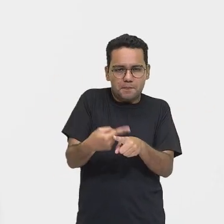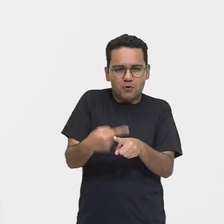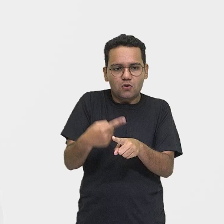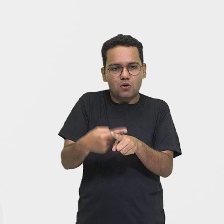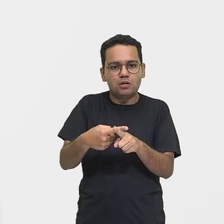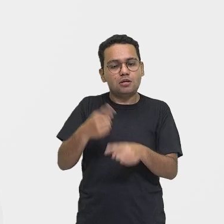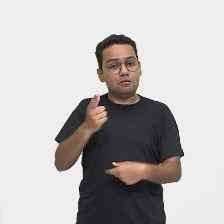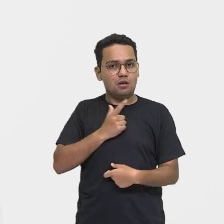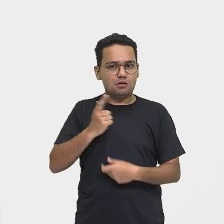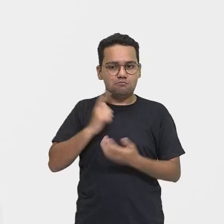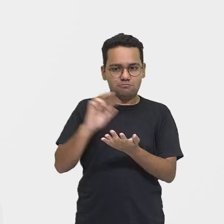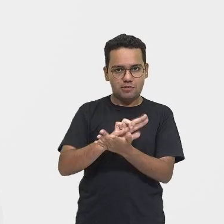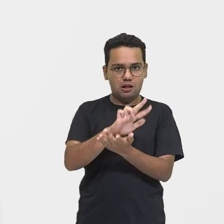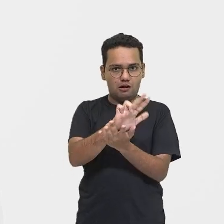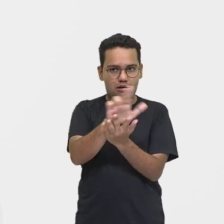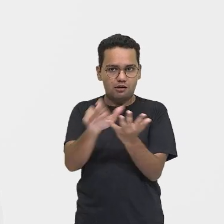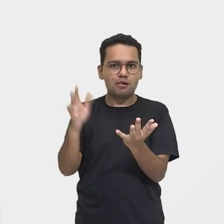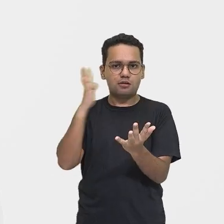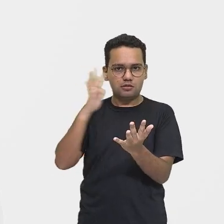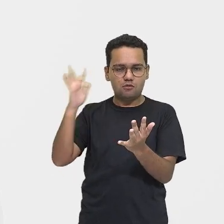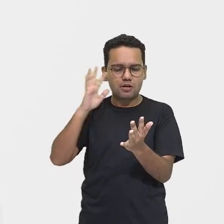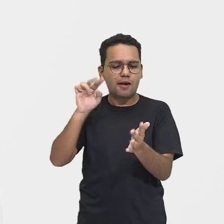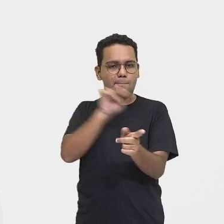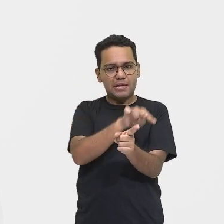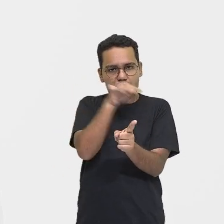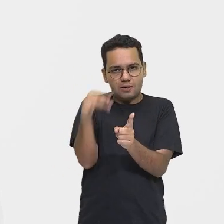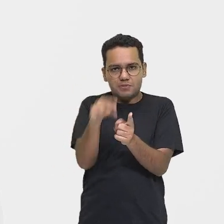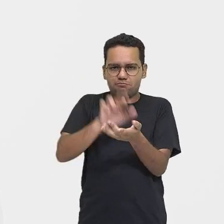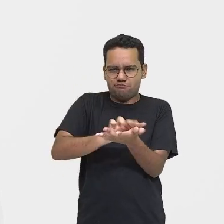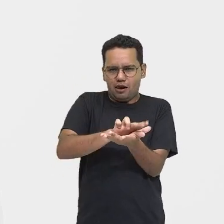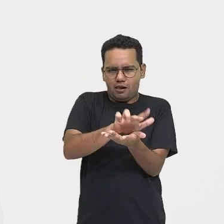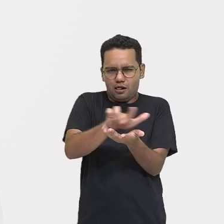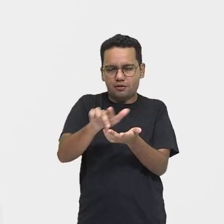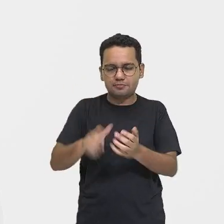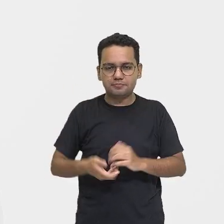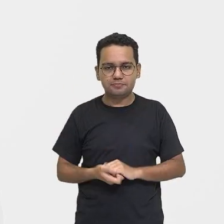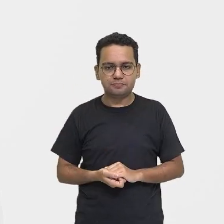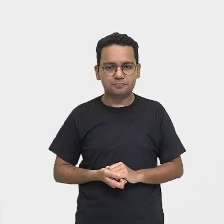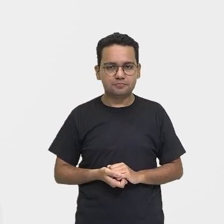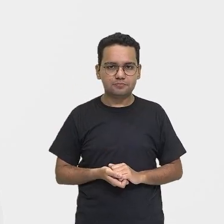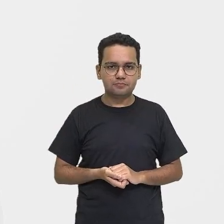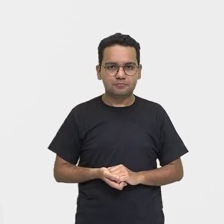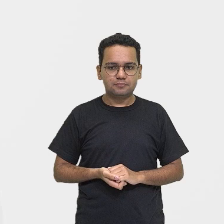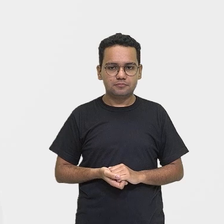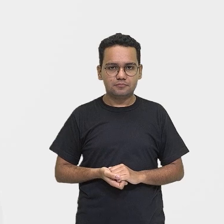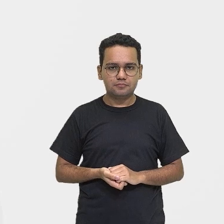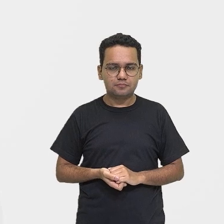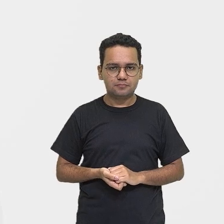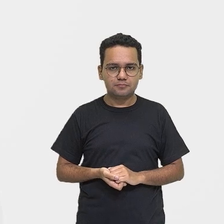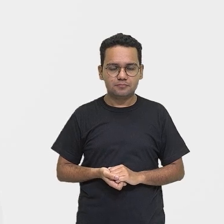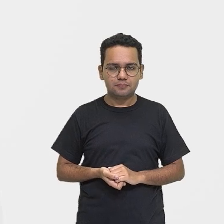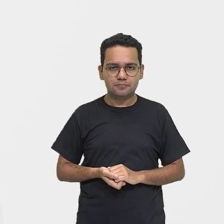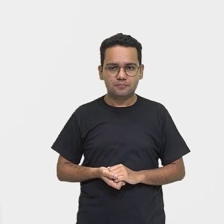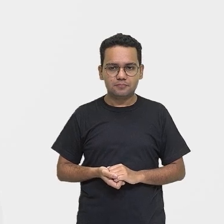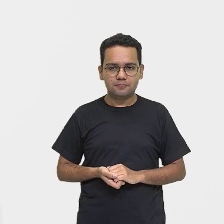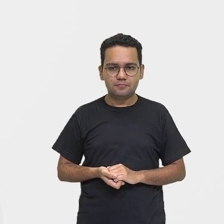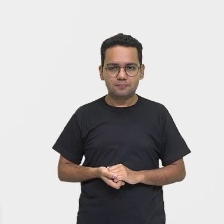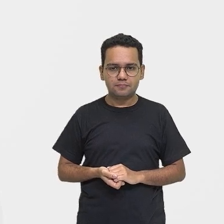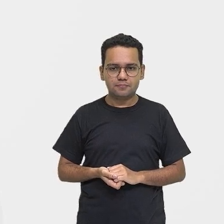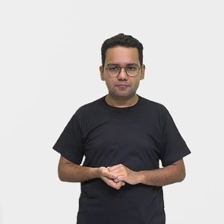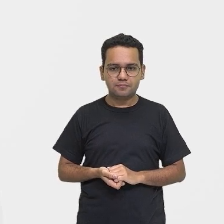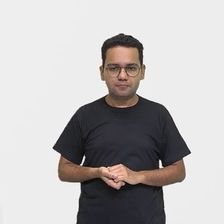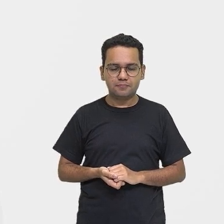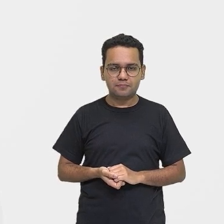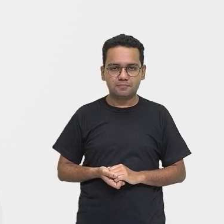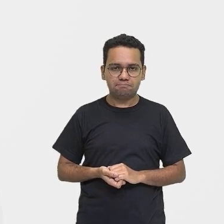sobre várias teorias aqui muito utilizadas. Aí, como nós vimos anteriormente, a crença,